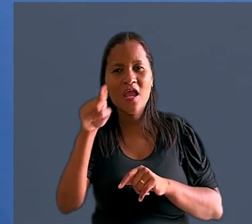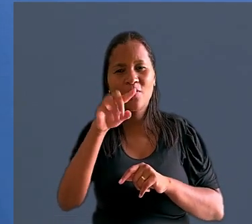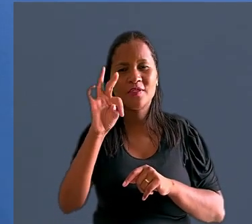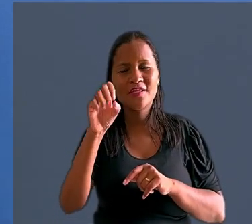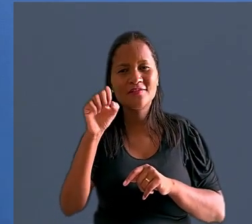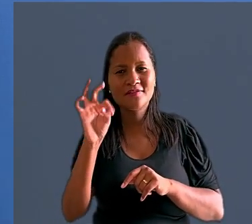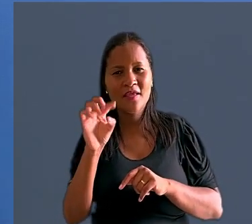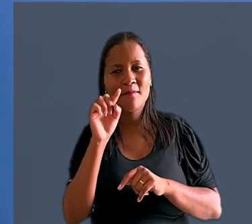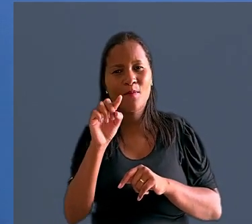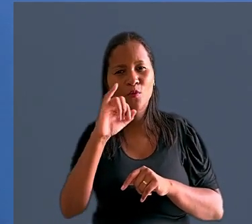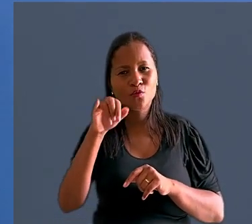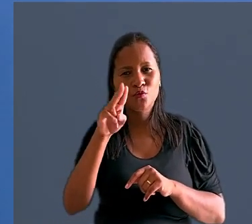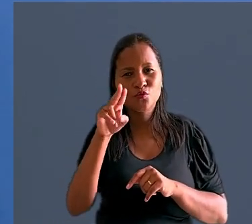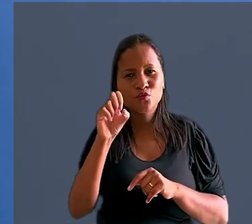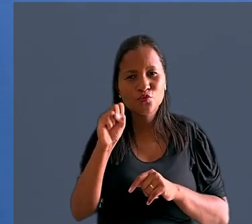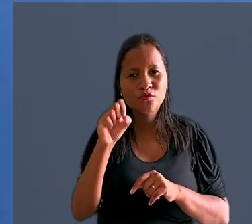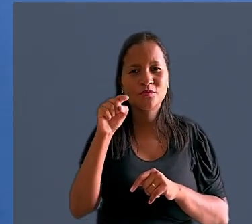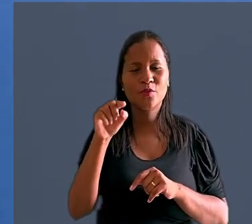e-mail